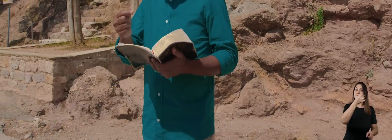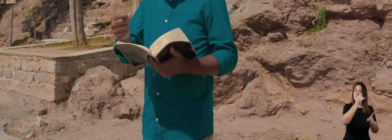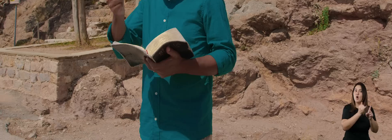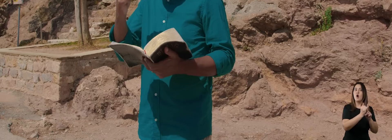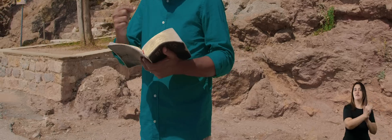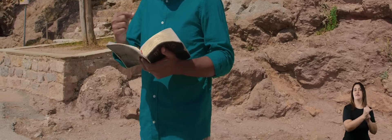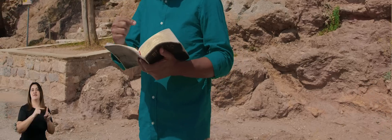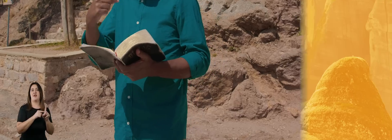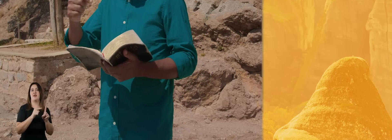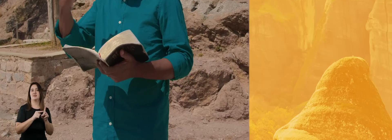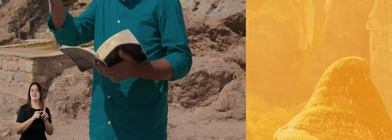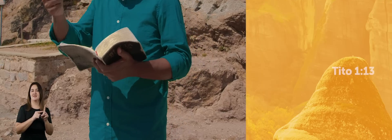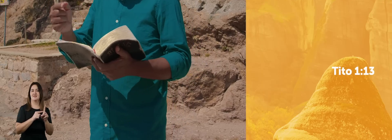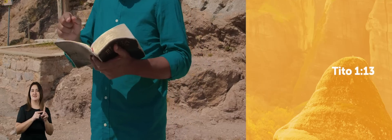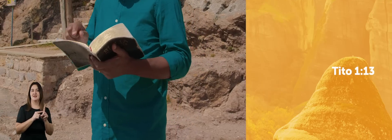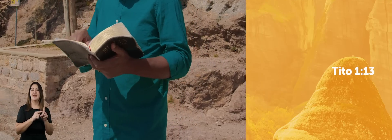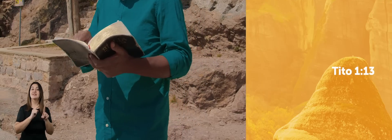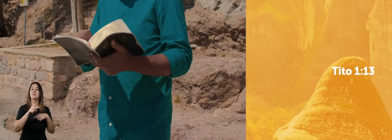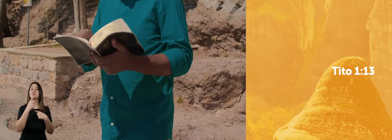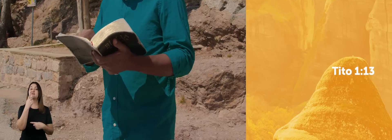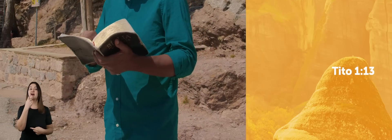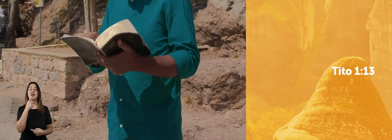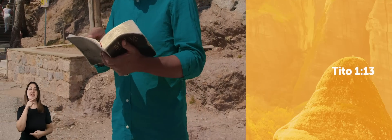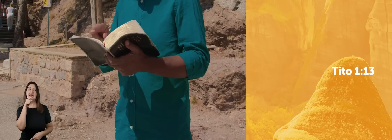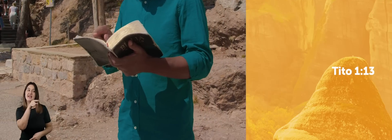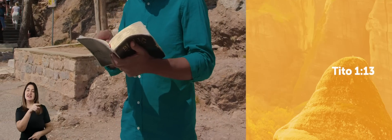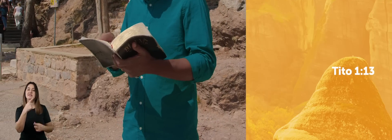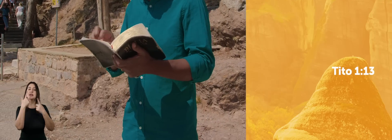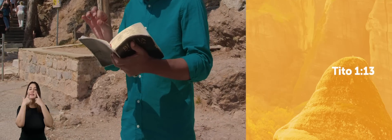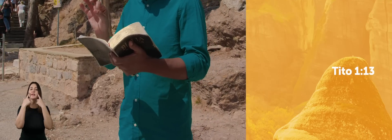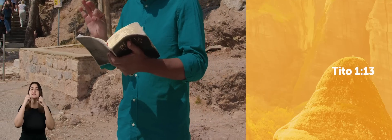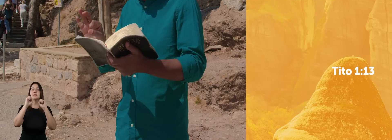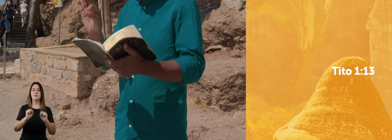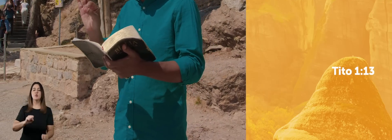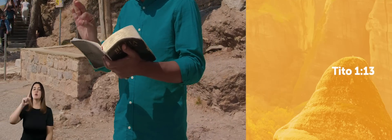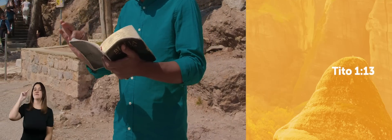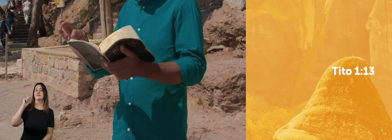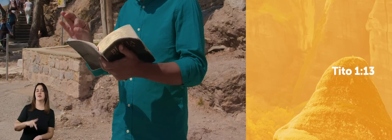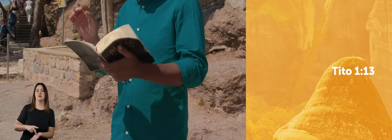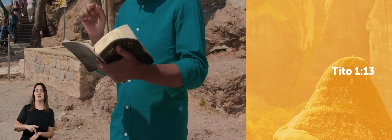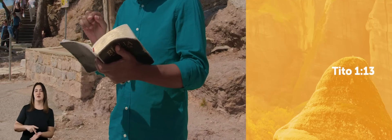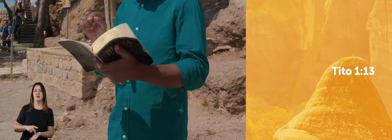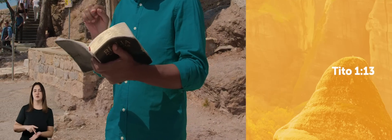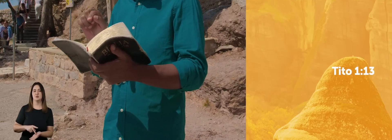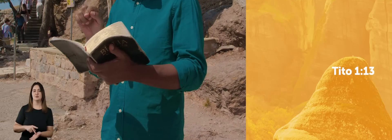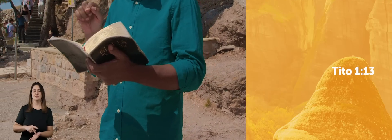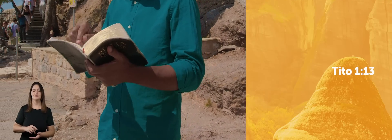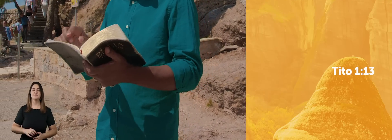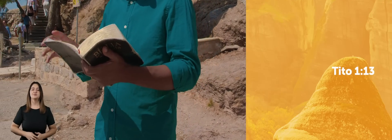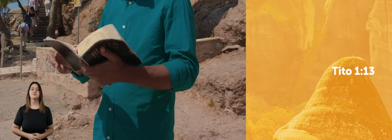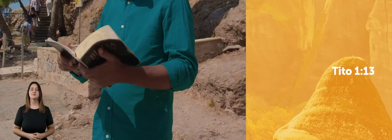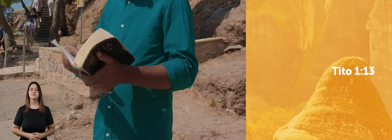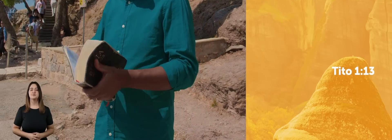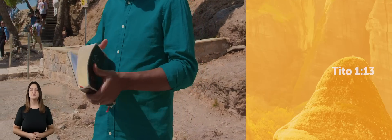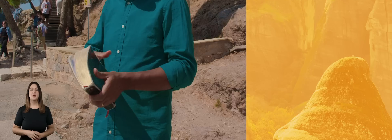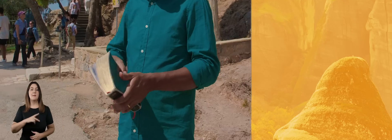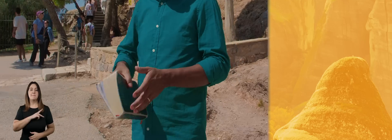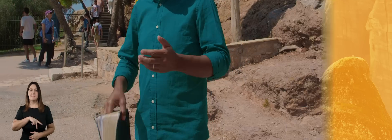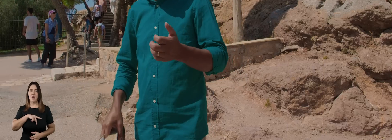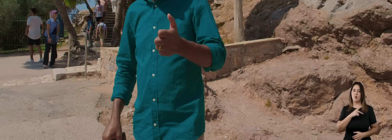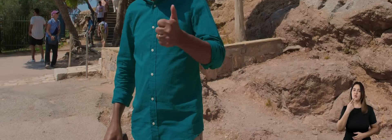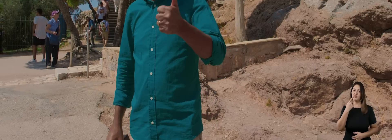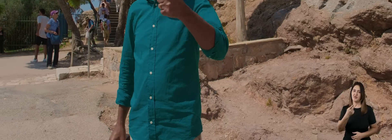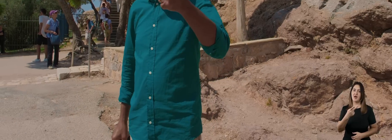profeta e conclui, depois de dar a citação: esse testemunho é verdadeiro, como está no verso 13. Paulo